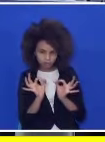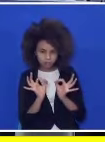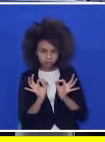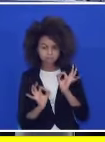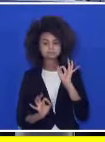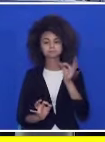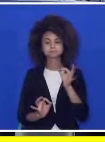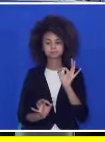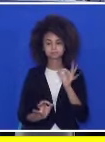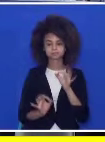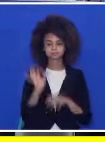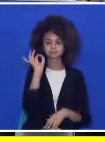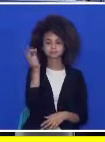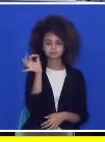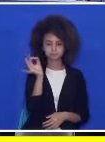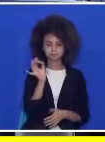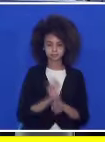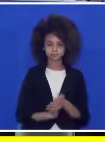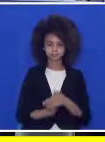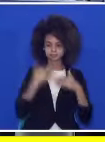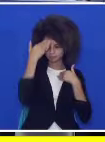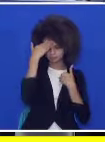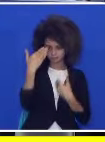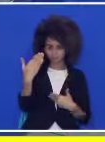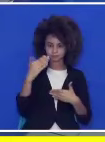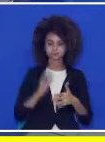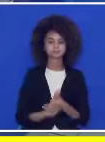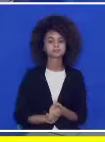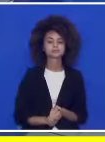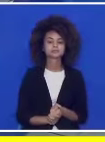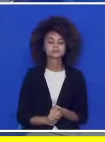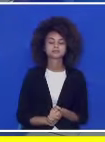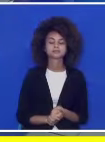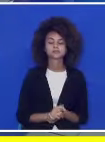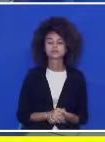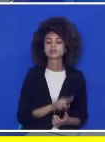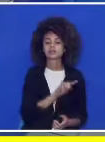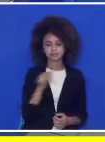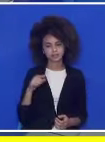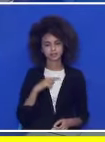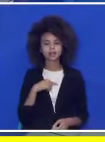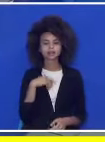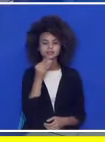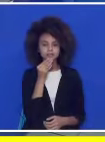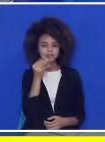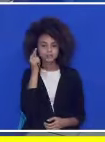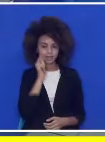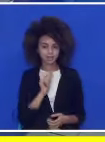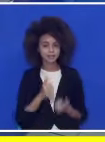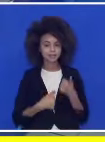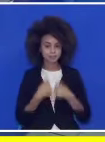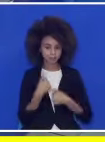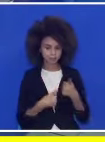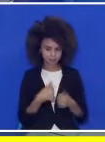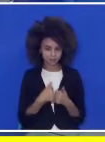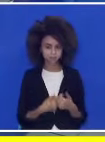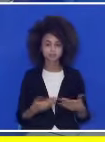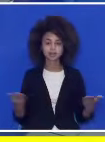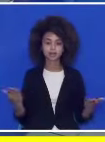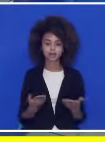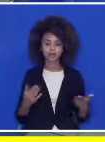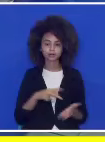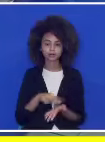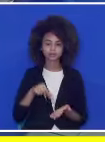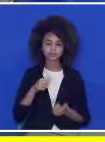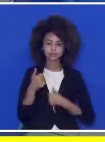confirmam? Sim, confirmo. Sim, confirmo. Obrigado. Você tem mais uma chance de ganhar na Time Mania. Passaremos